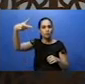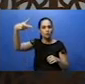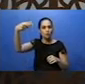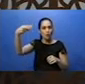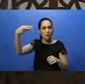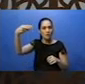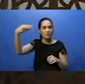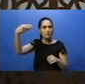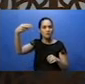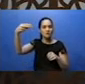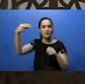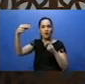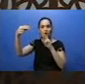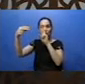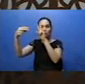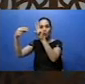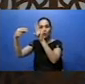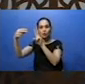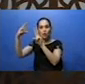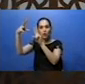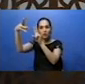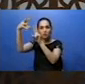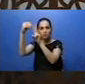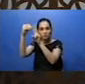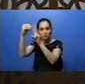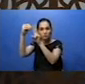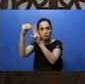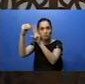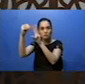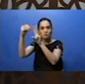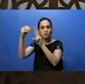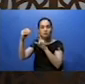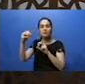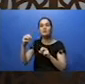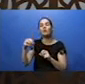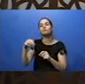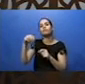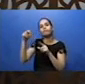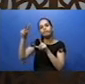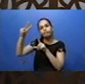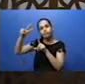Ó, 2 número 2 aqui é 2 vezes 2, é 2 ao quadrado,